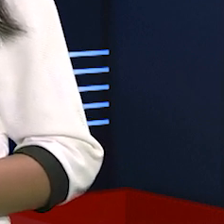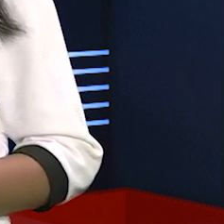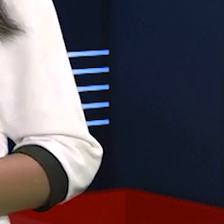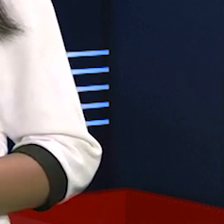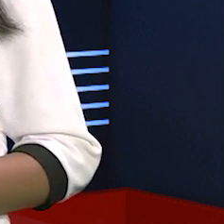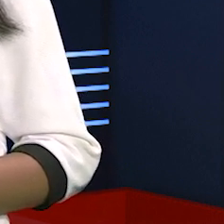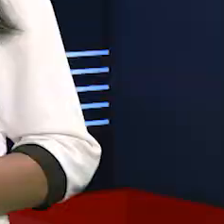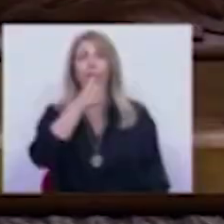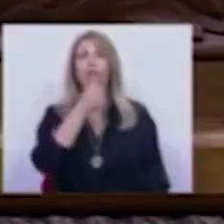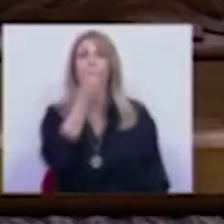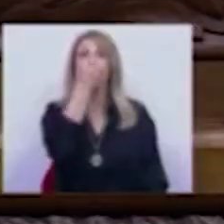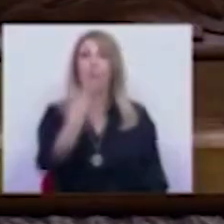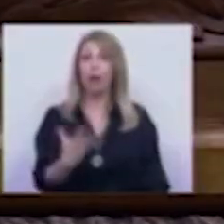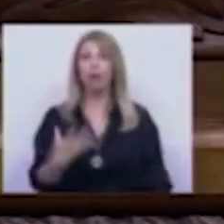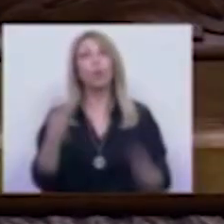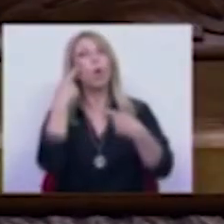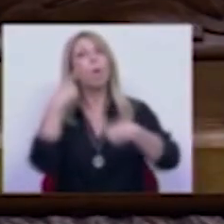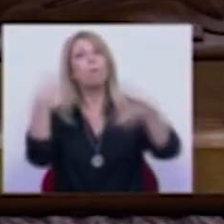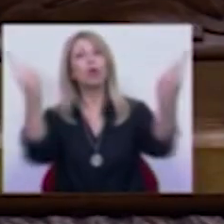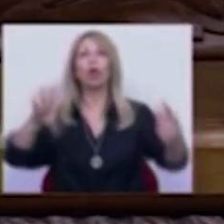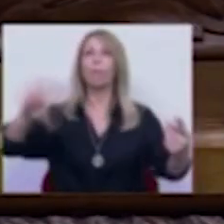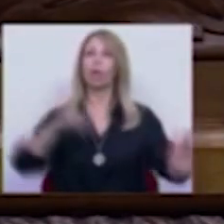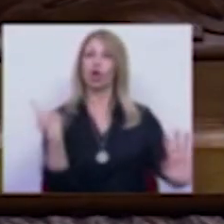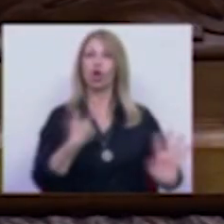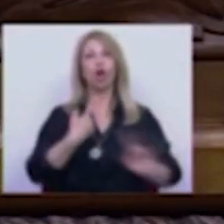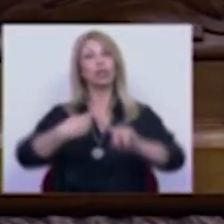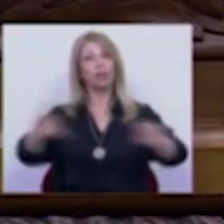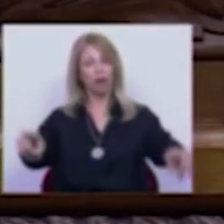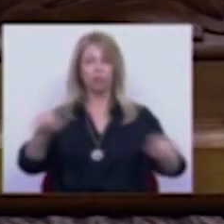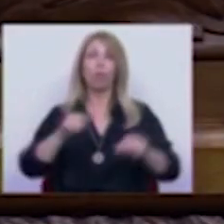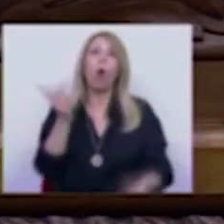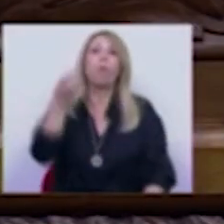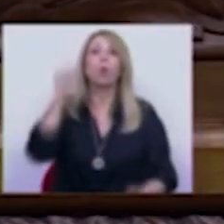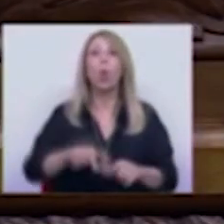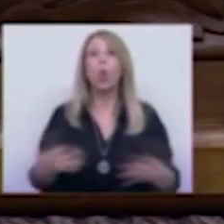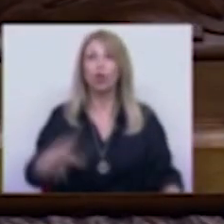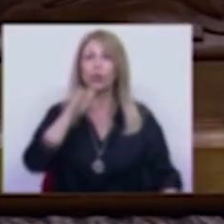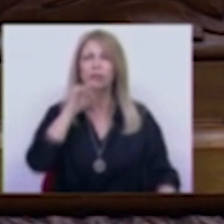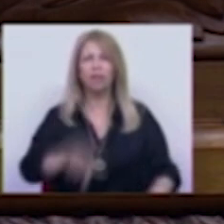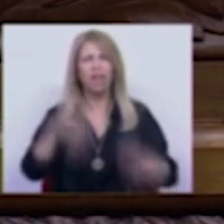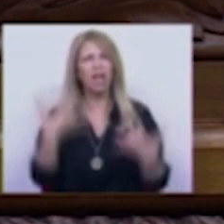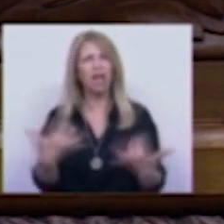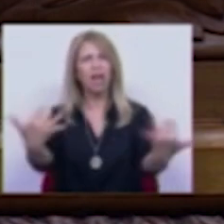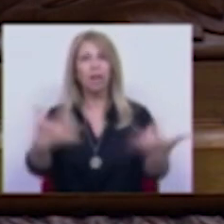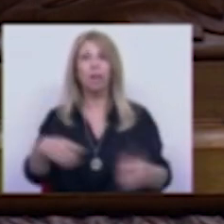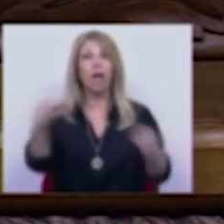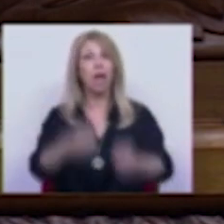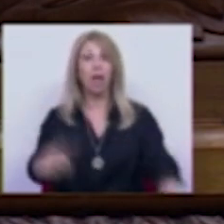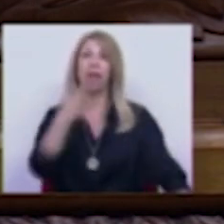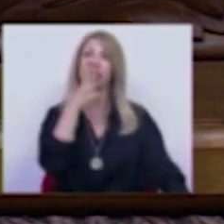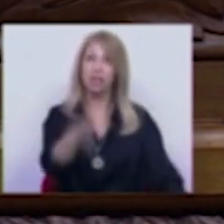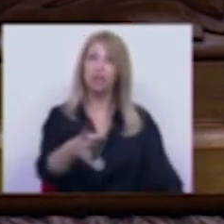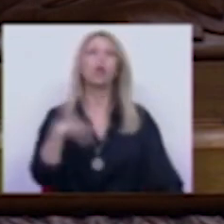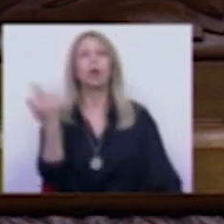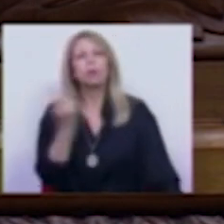expropriaram. Hoje, e talvez nunca tenha sido dito nesta Câmara, devíamos sim olhar para os portugueses e dizer desculpem porque